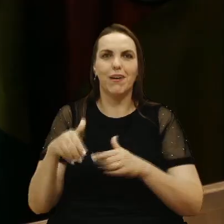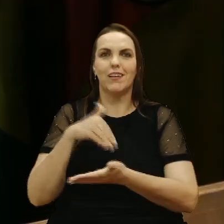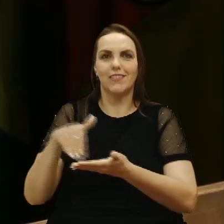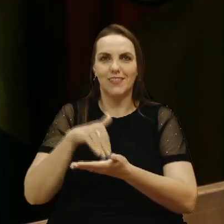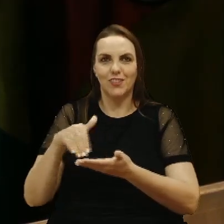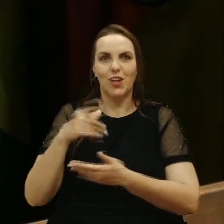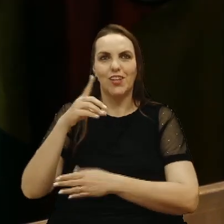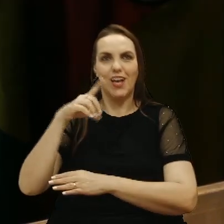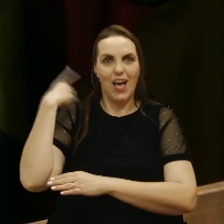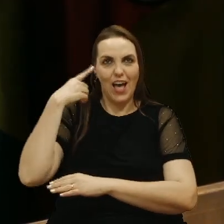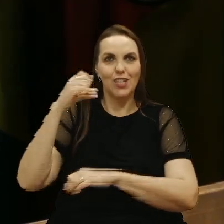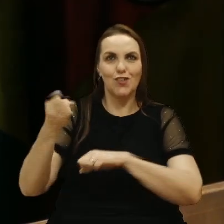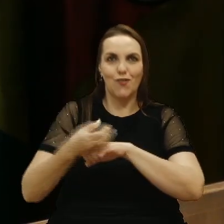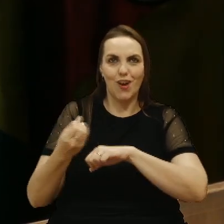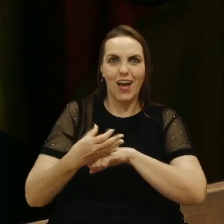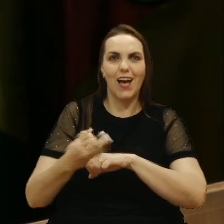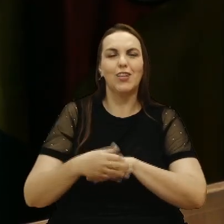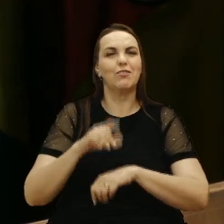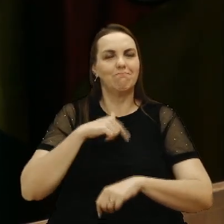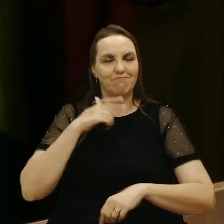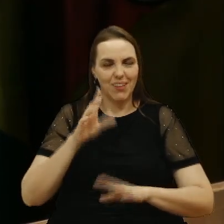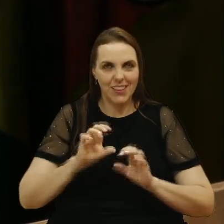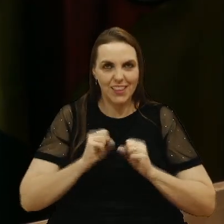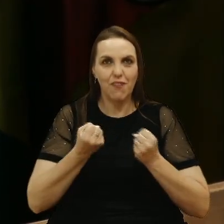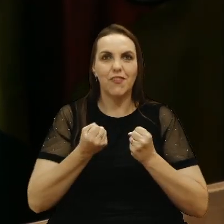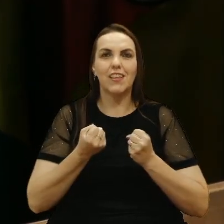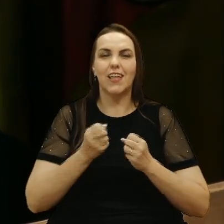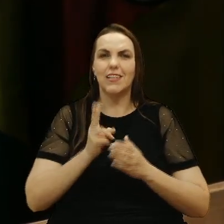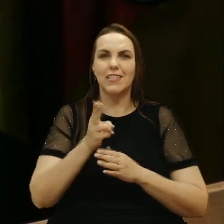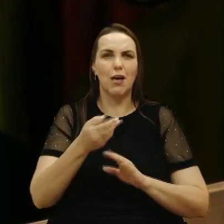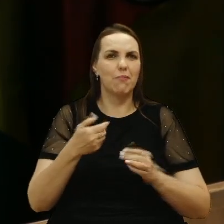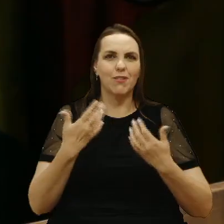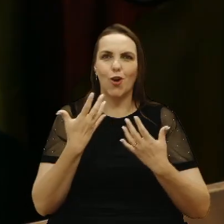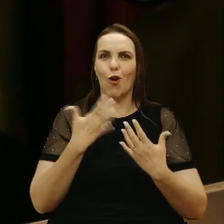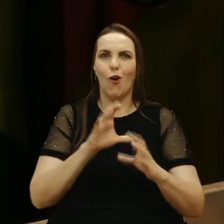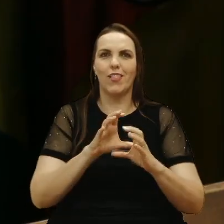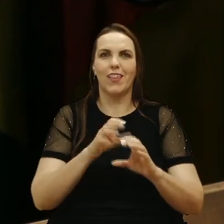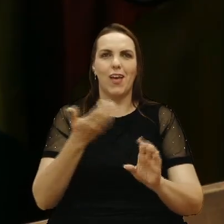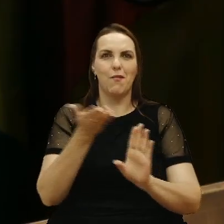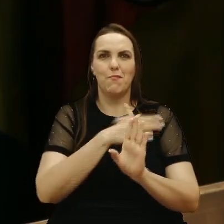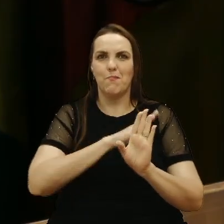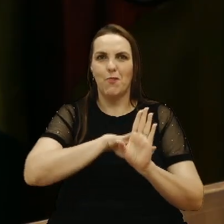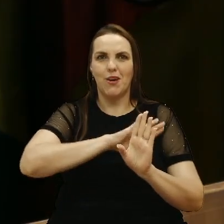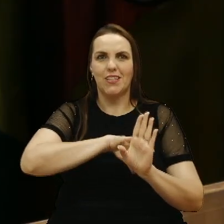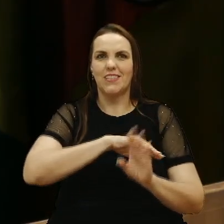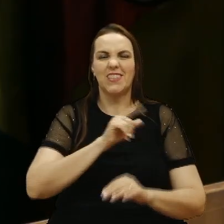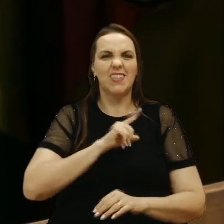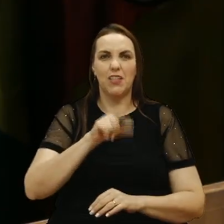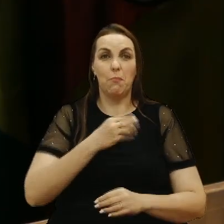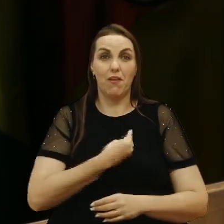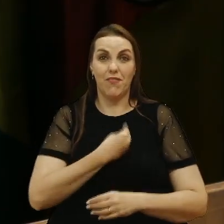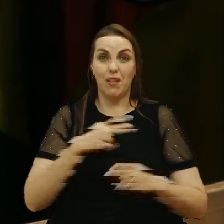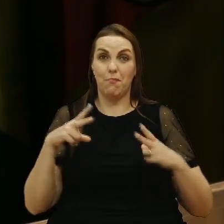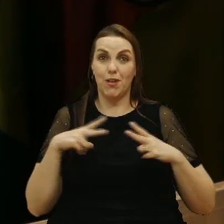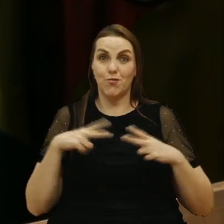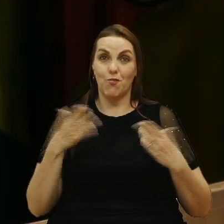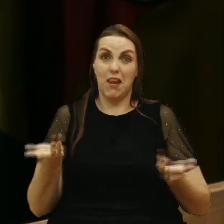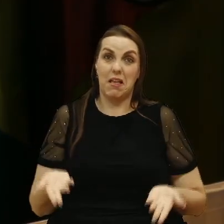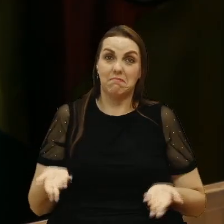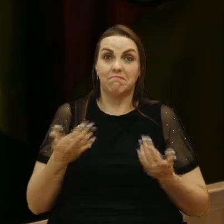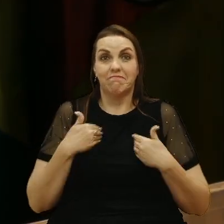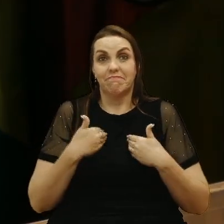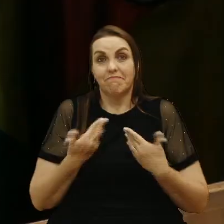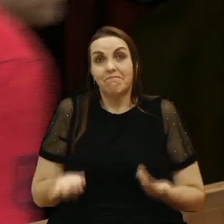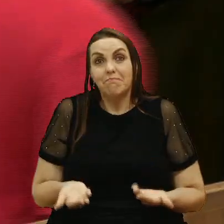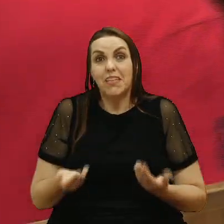cada vez mais defendendo o combate à hipocrisia, presidente. O que eu faço na minha vida privada compete